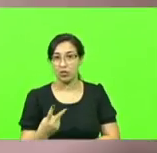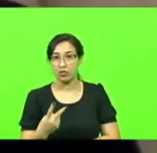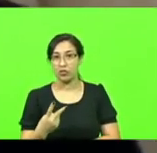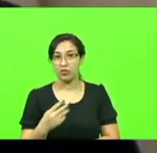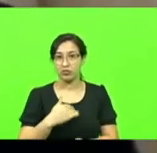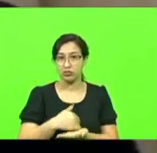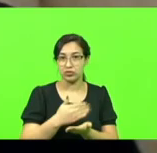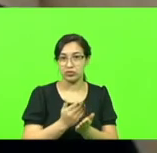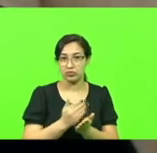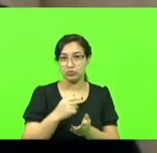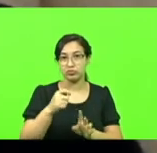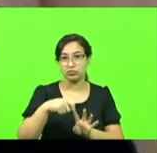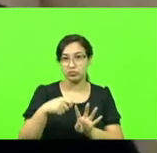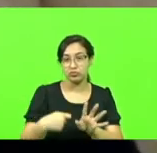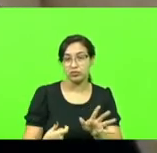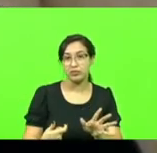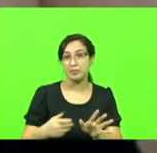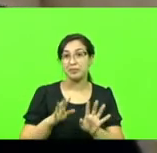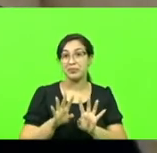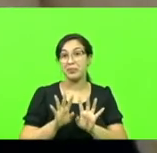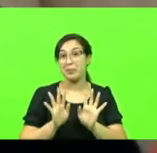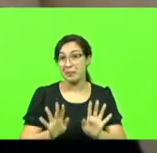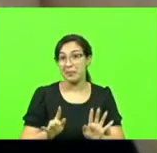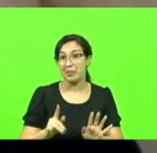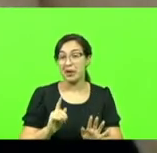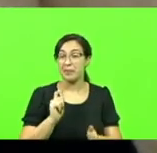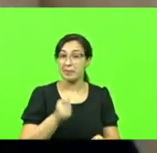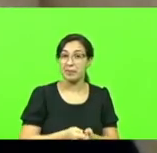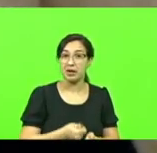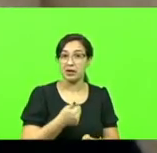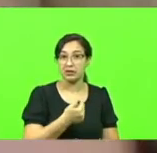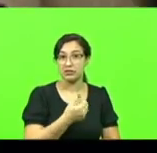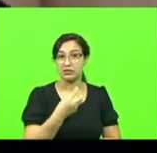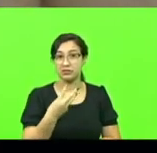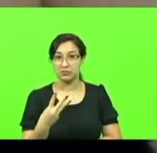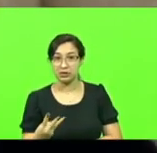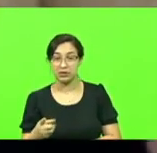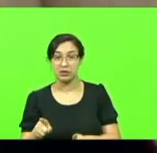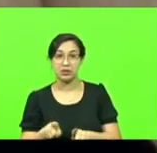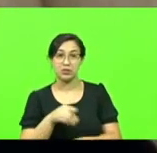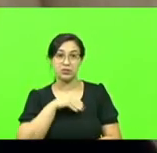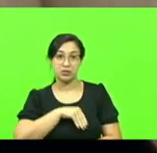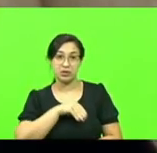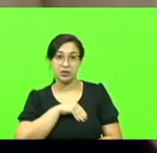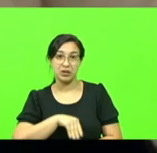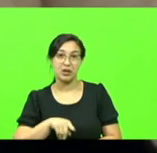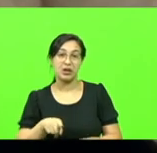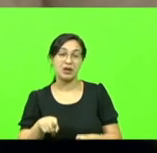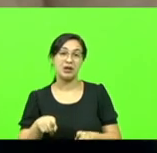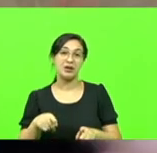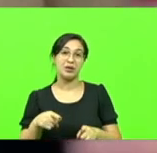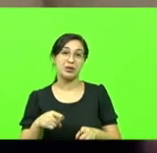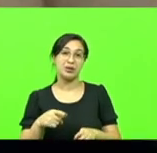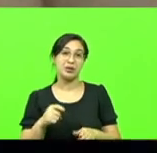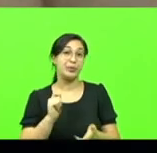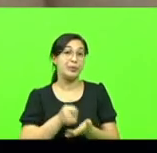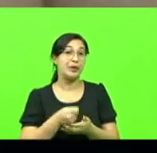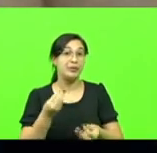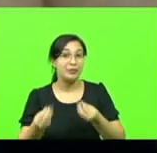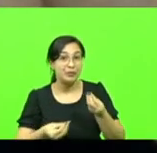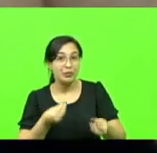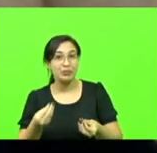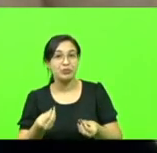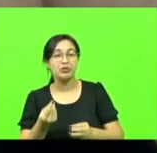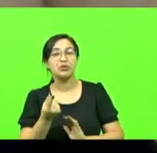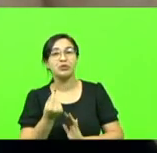12 parcelas, mas a gente paga 13º e férias, então dá 14 parcelas. Então, de onde que a gente tira essas duas parcelas? De um dinheiro que